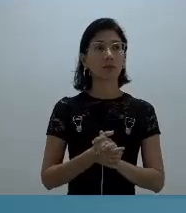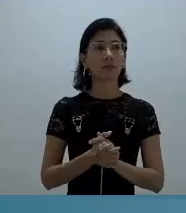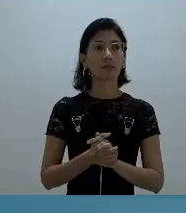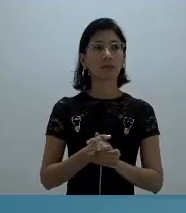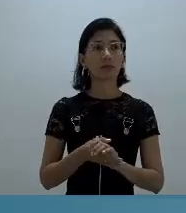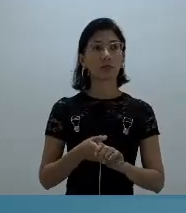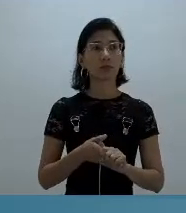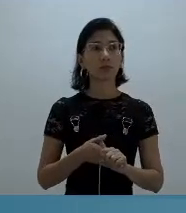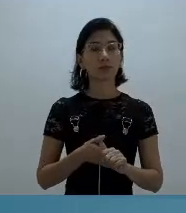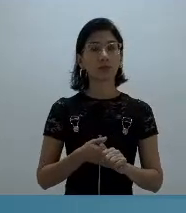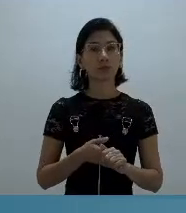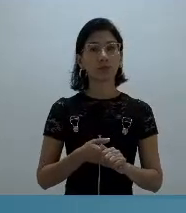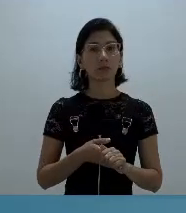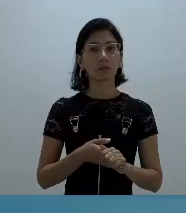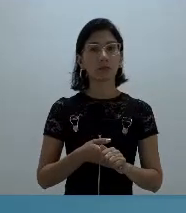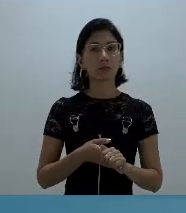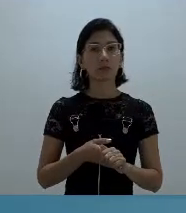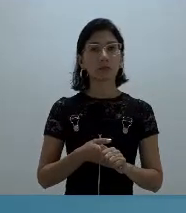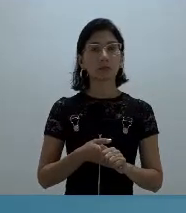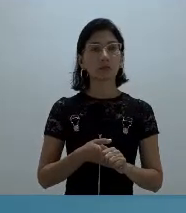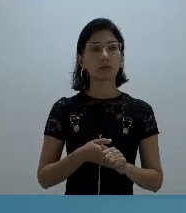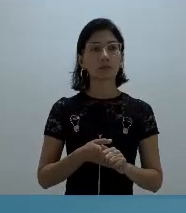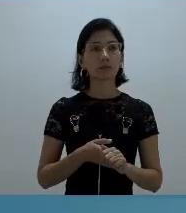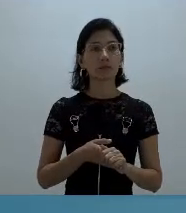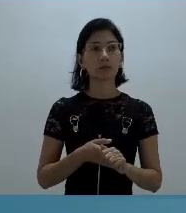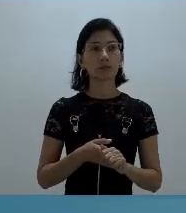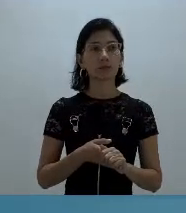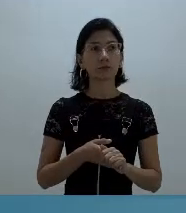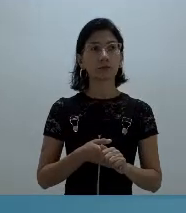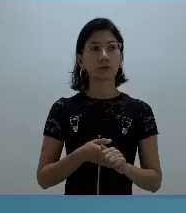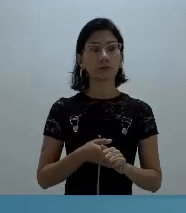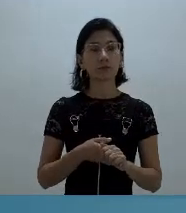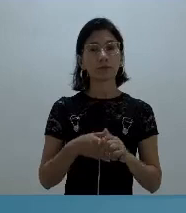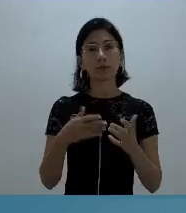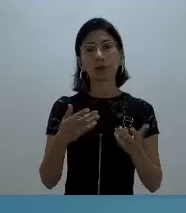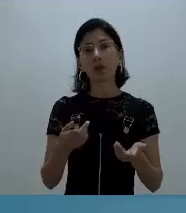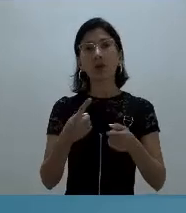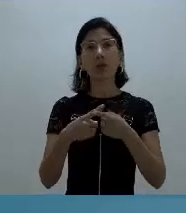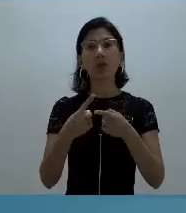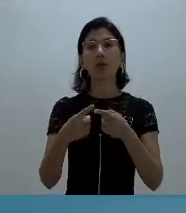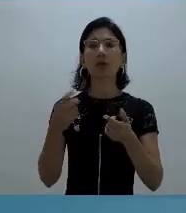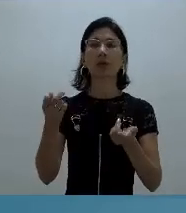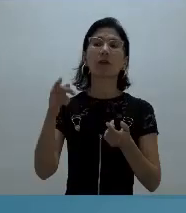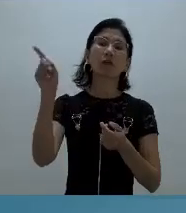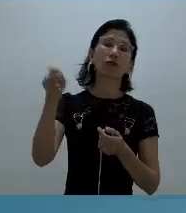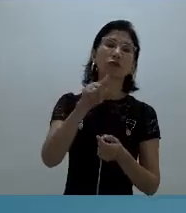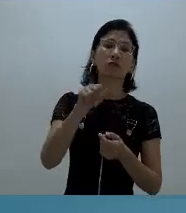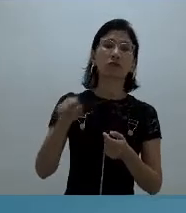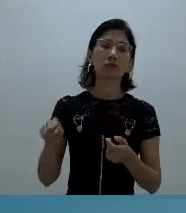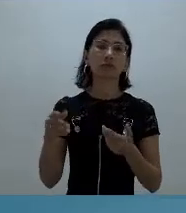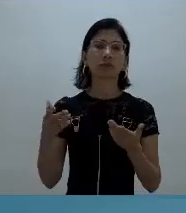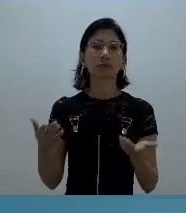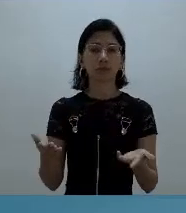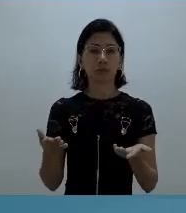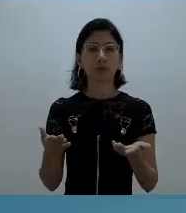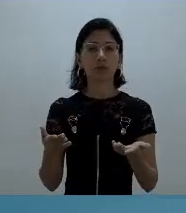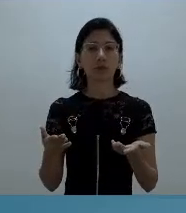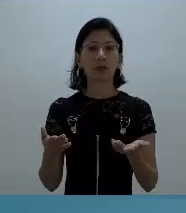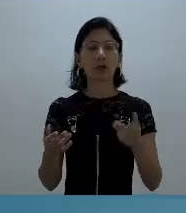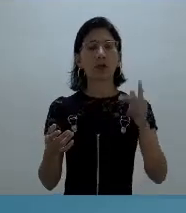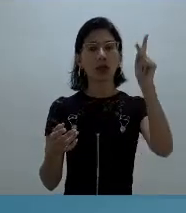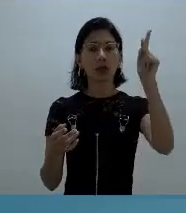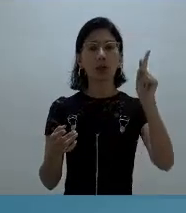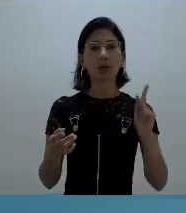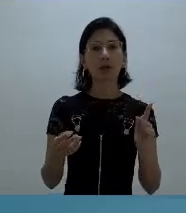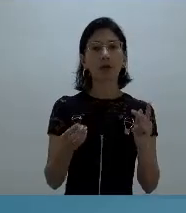A pedido de direção moral, a decisão que levou seguimento ao recurso interno. Não disse que a vice-presidência apenas faz um